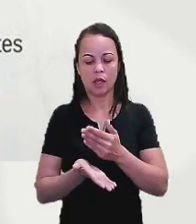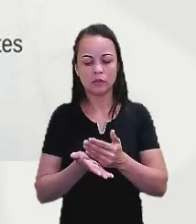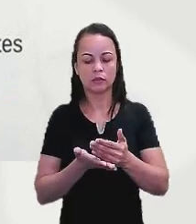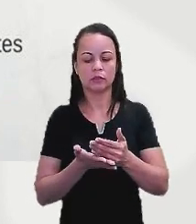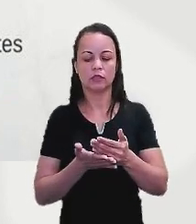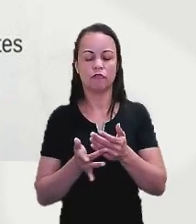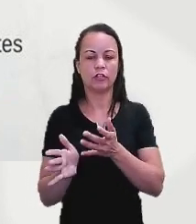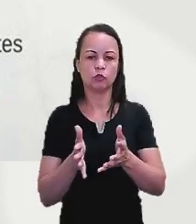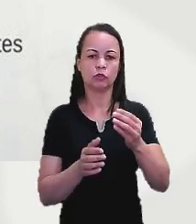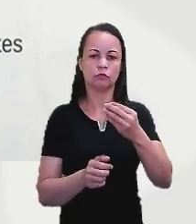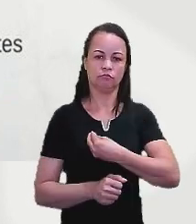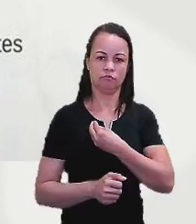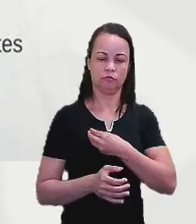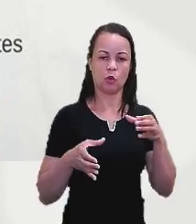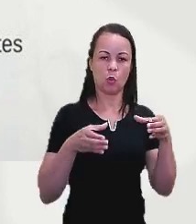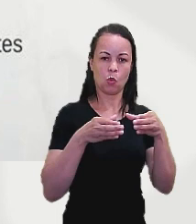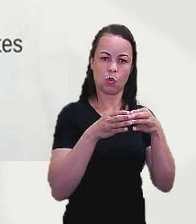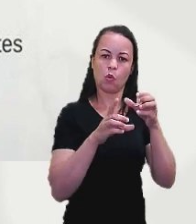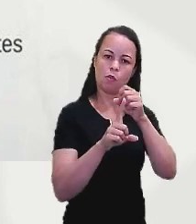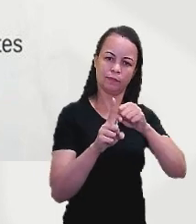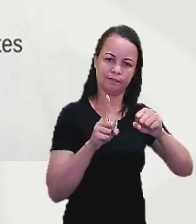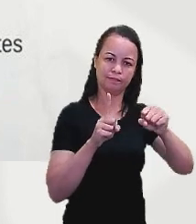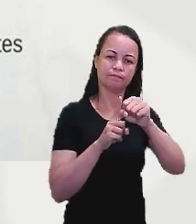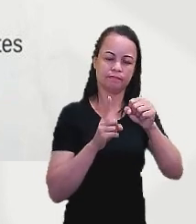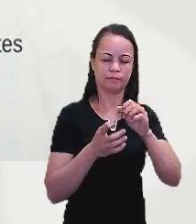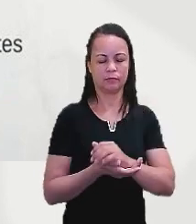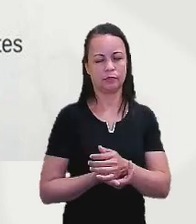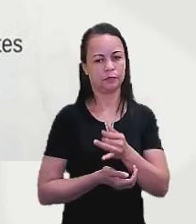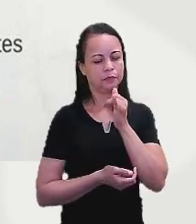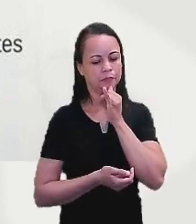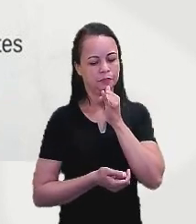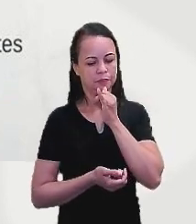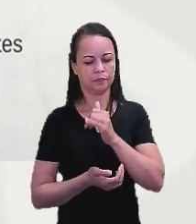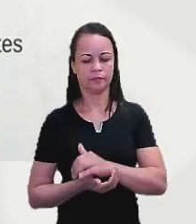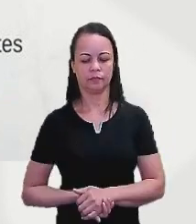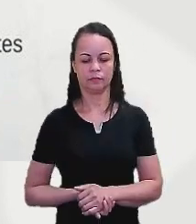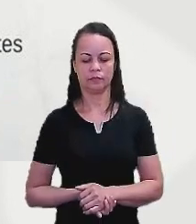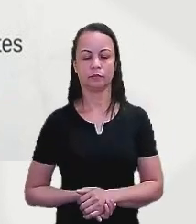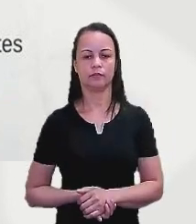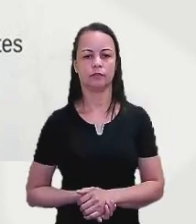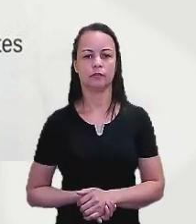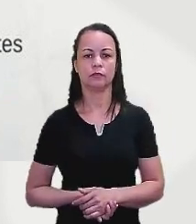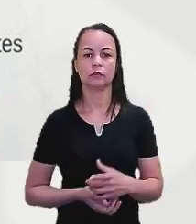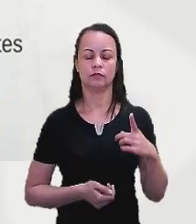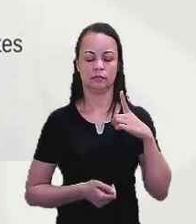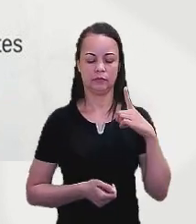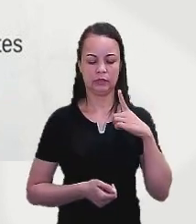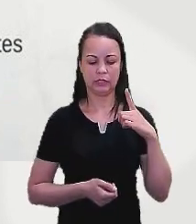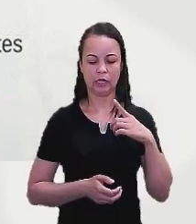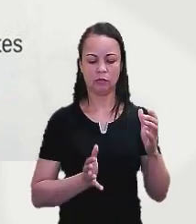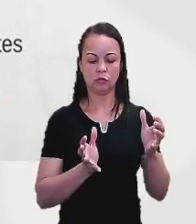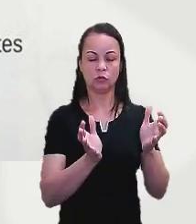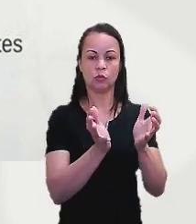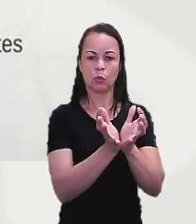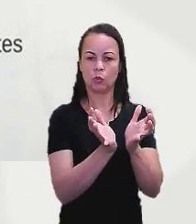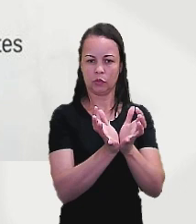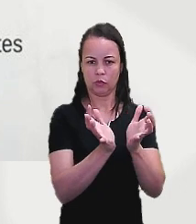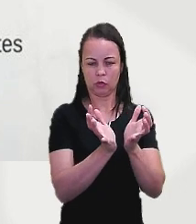da convivência de grupos sociais, né? Por exemplo, quando temos aí um grupo